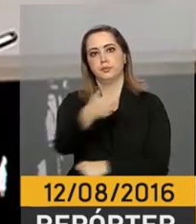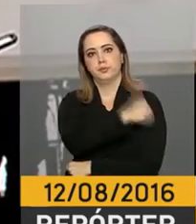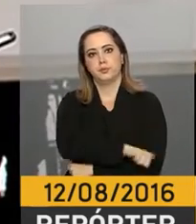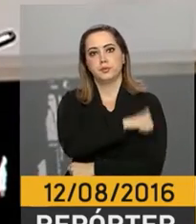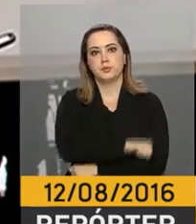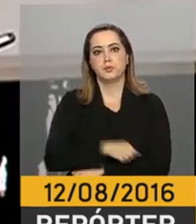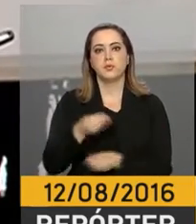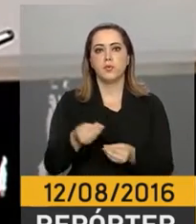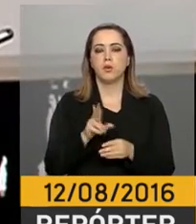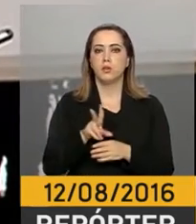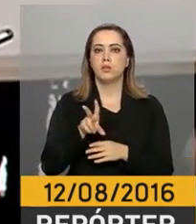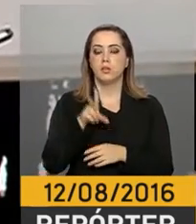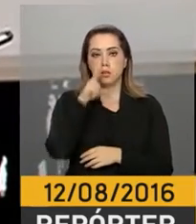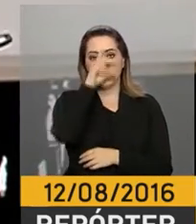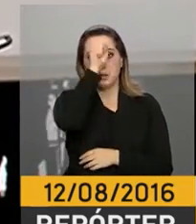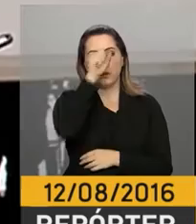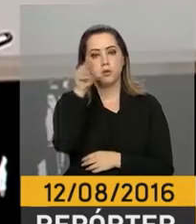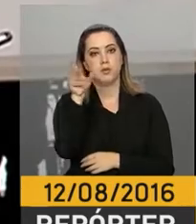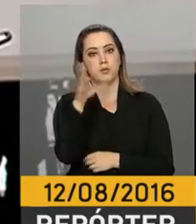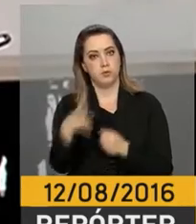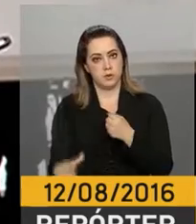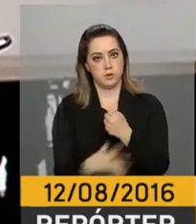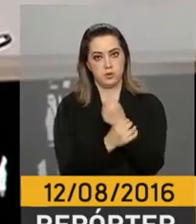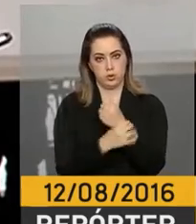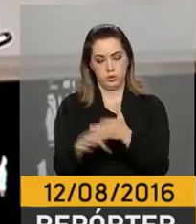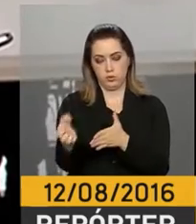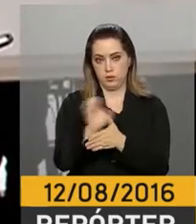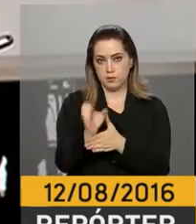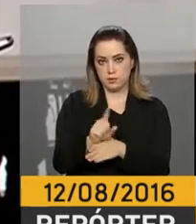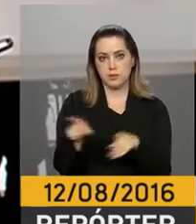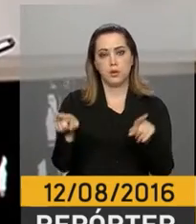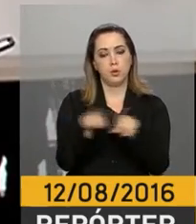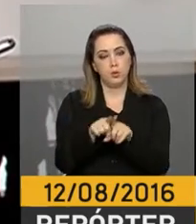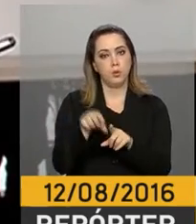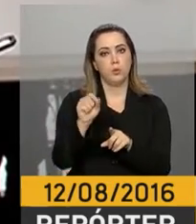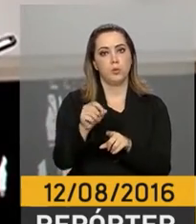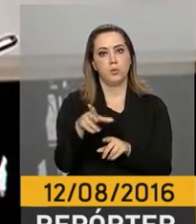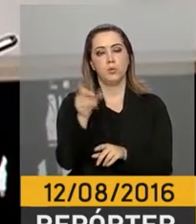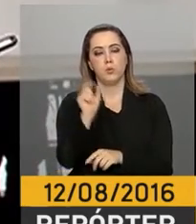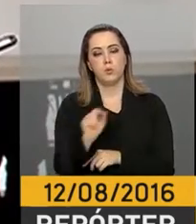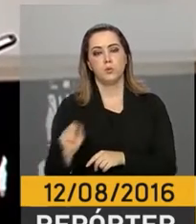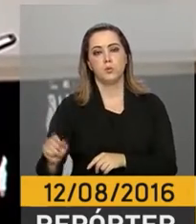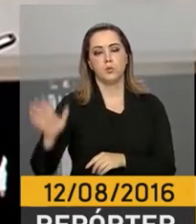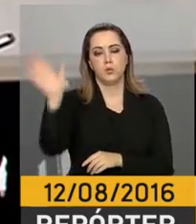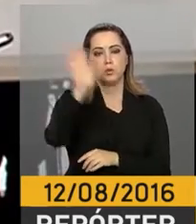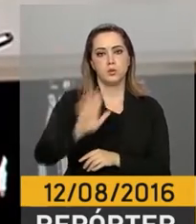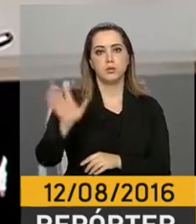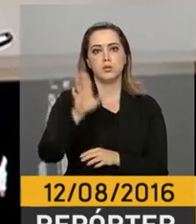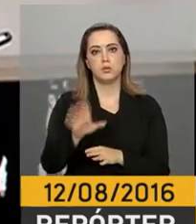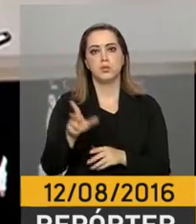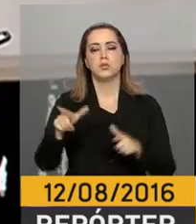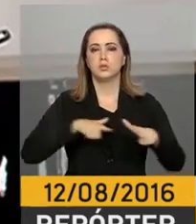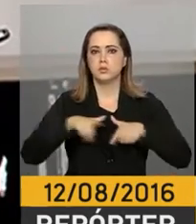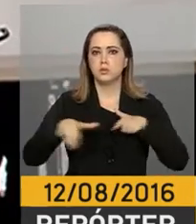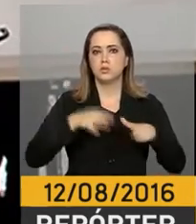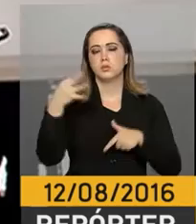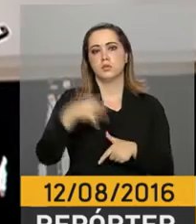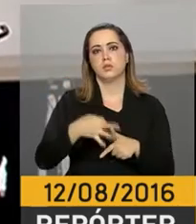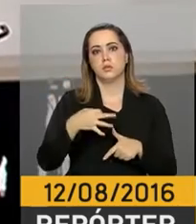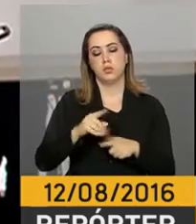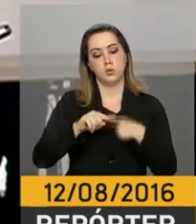as forças de segurança, entenda-se, as estaduais e a Força Nacional de Segurança Pública, pudessem exercer o seu papel. Daqui para